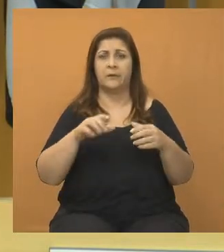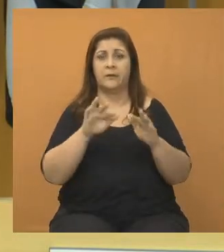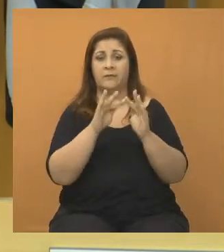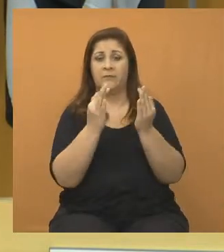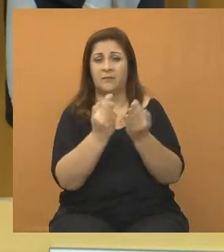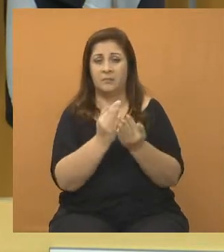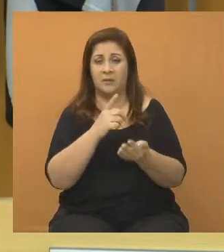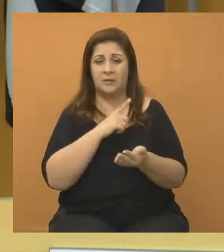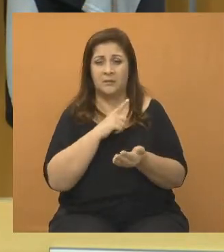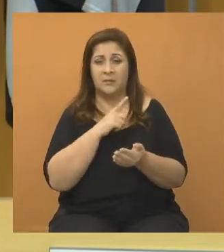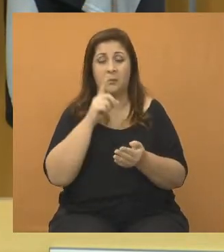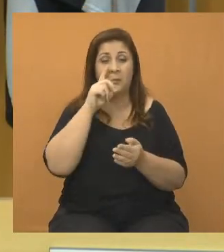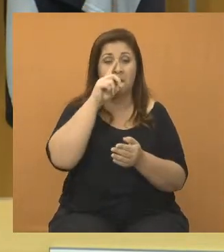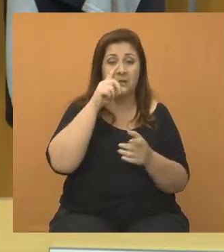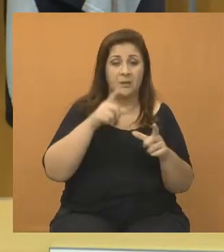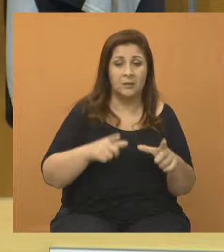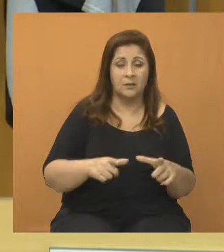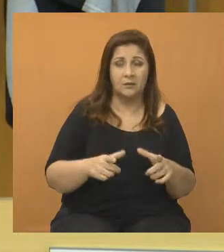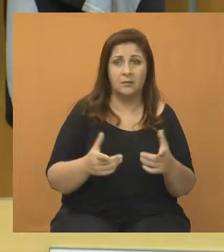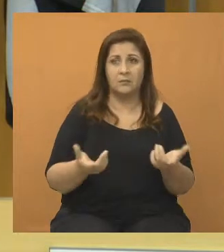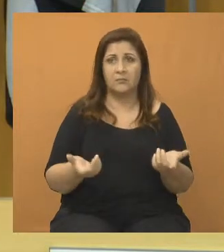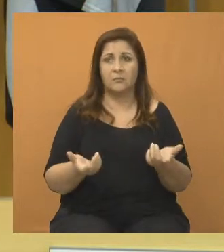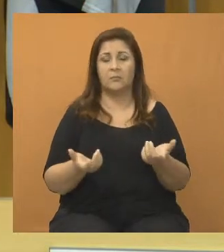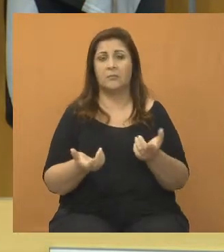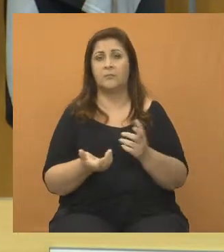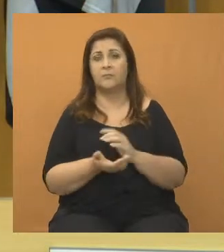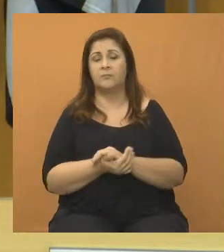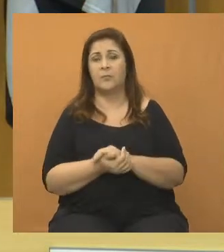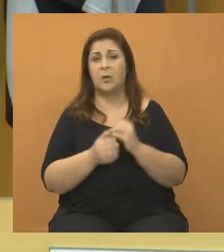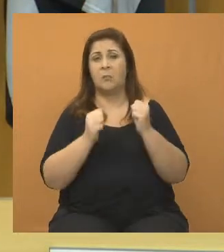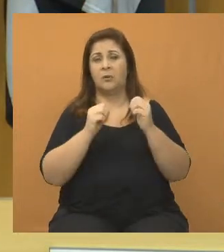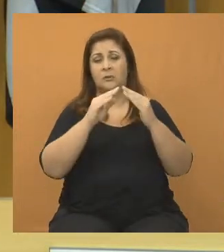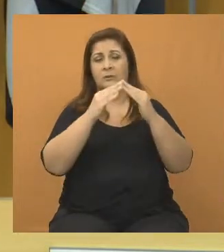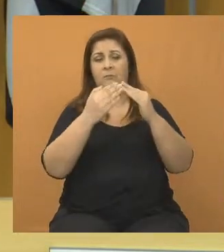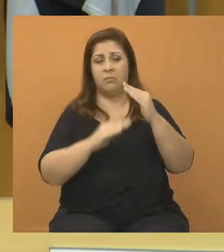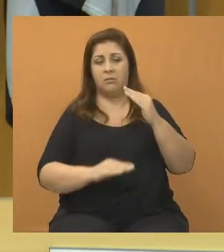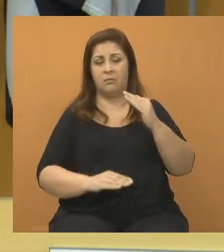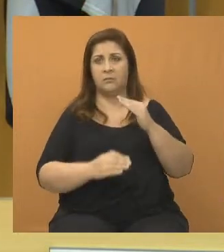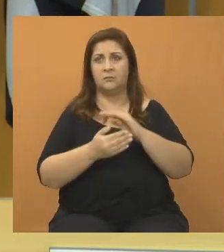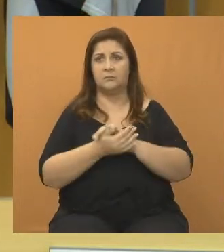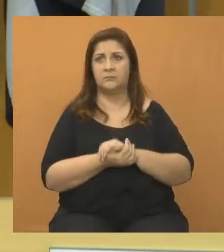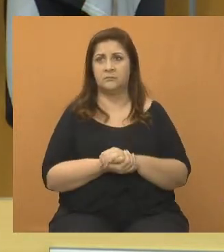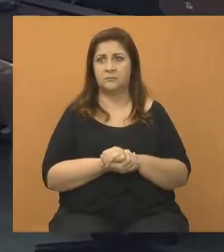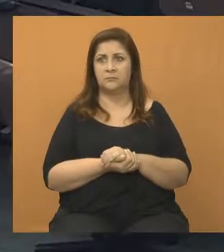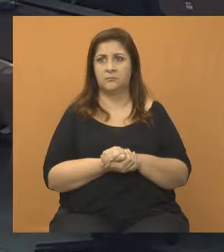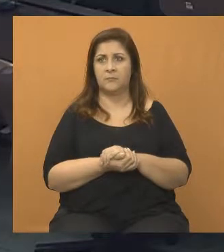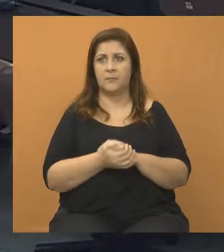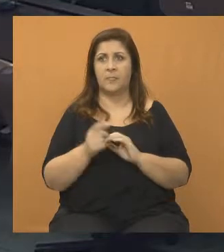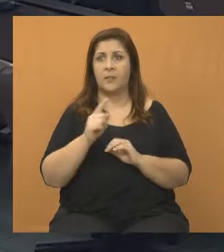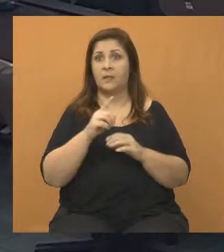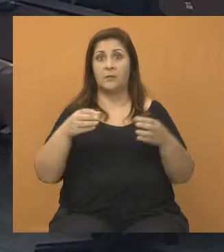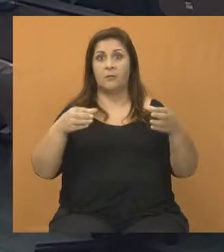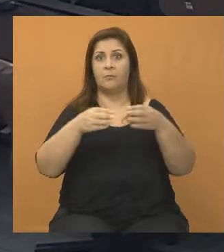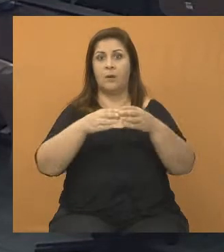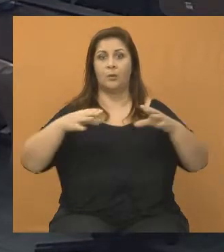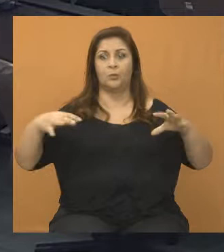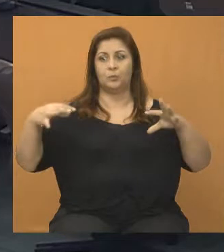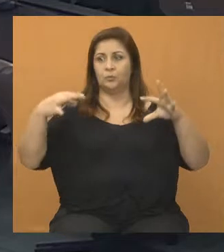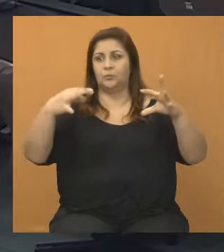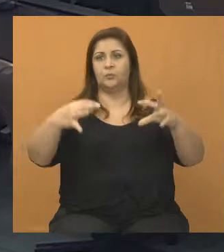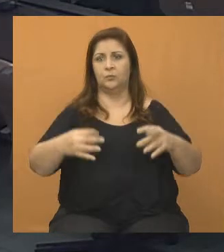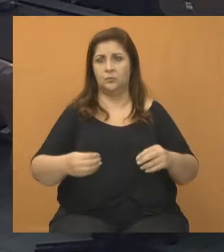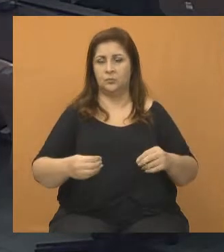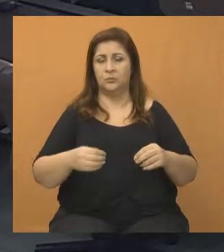área de EPP, ou está em área que tem risco de desabamento. Ou que não é o bairro todo, às vezes, também, que é